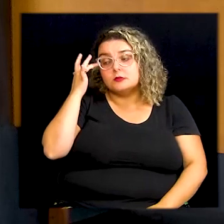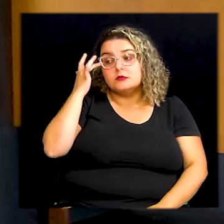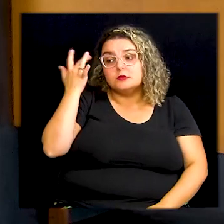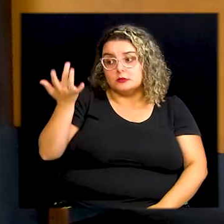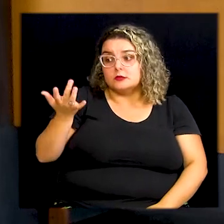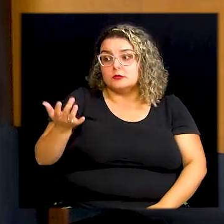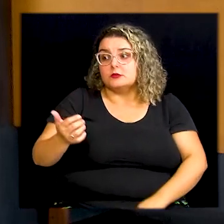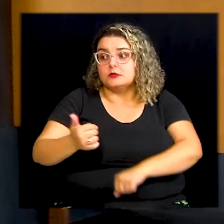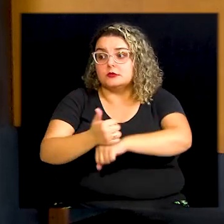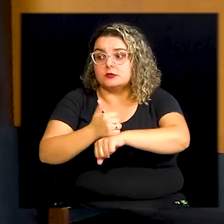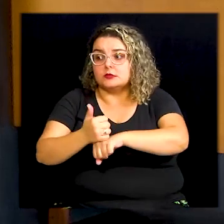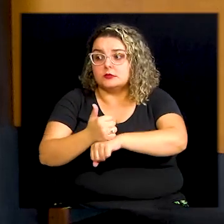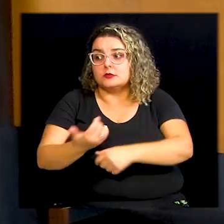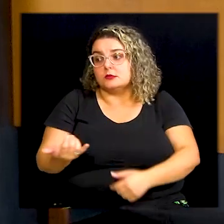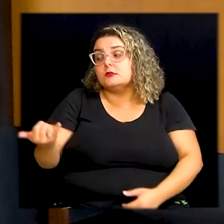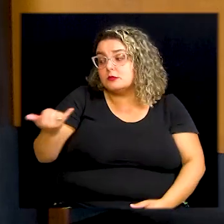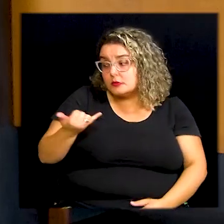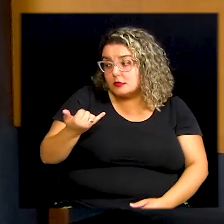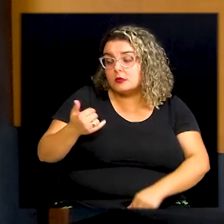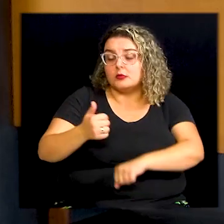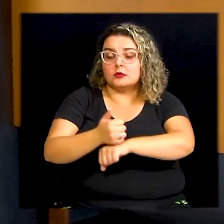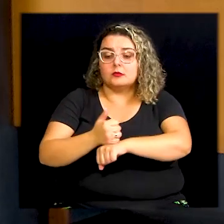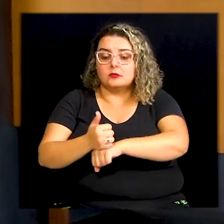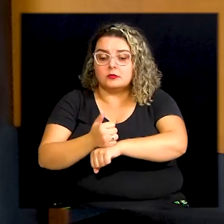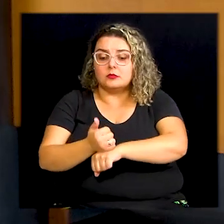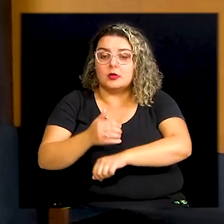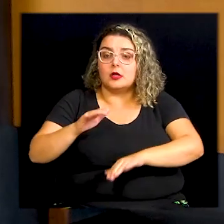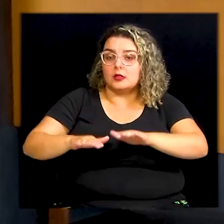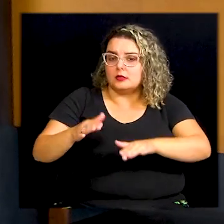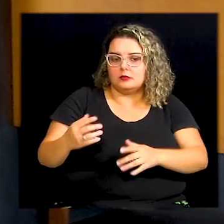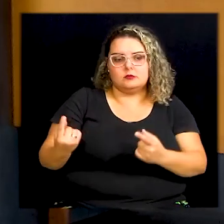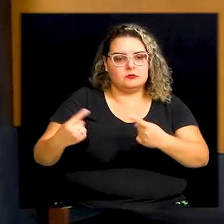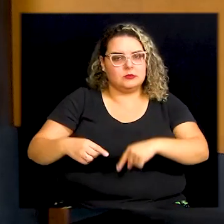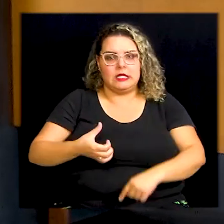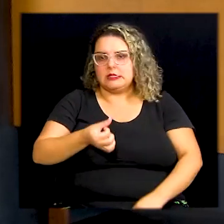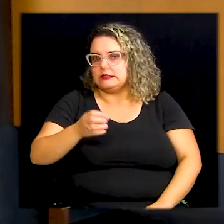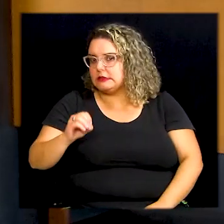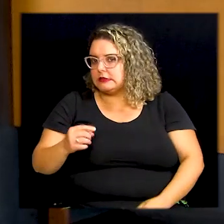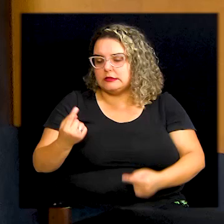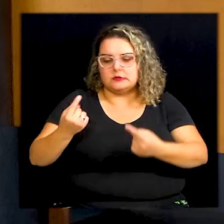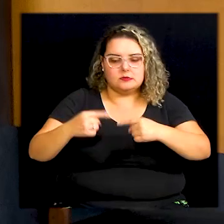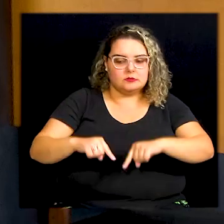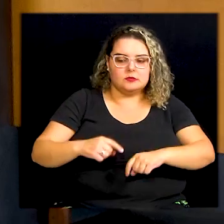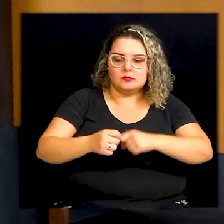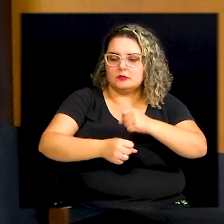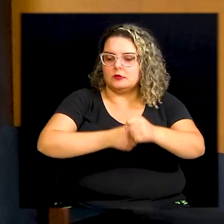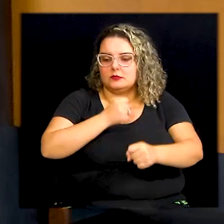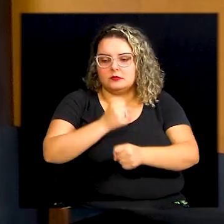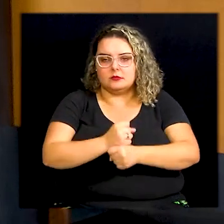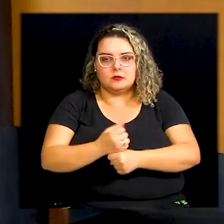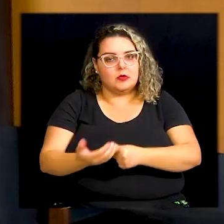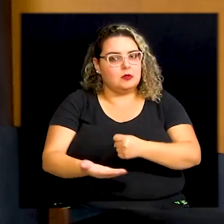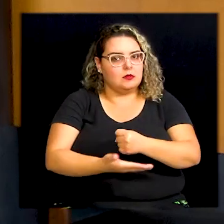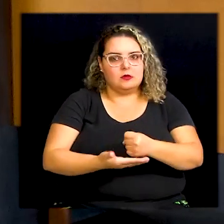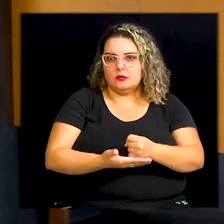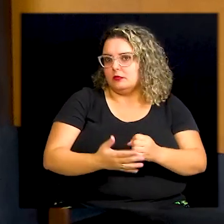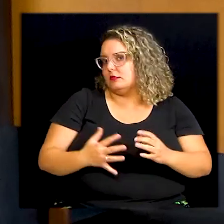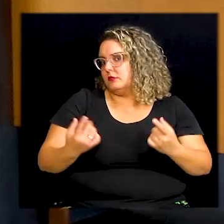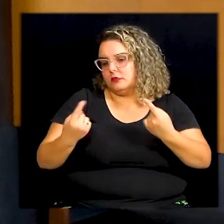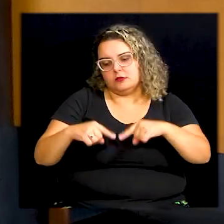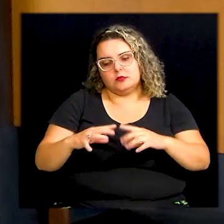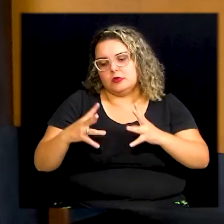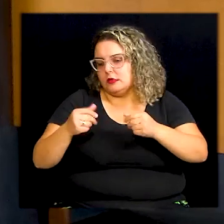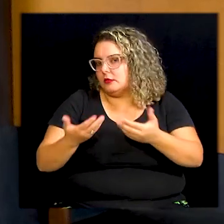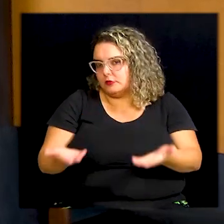né, de profissional. E como você disse, profissional, a gente às vezes disputa 60 partidas no ano. A base não disputa tudo